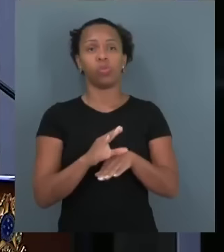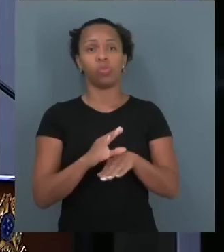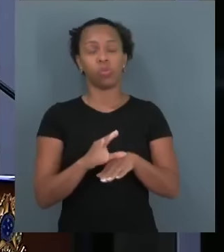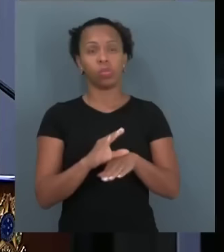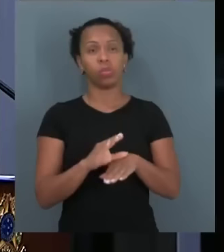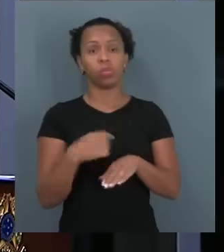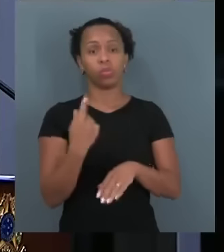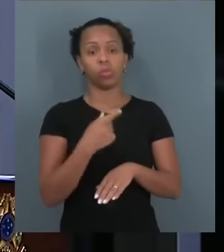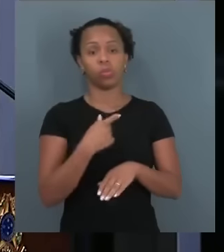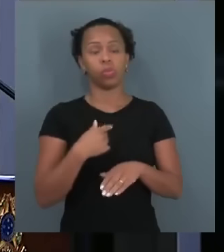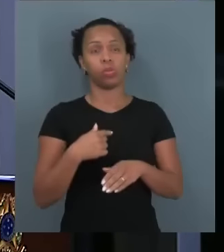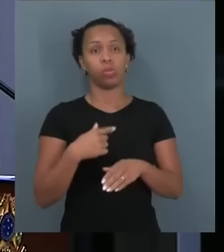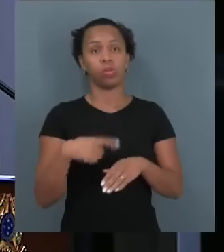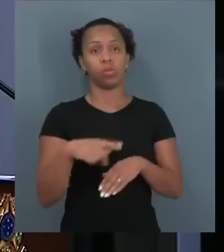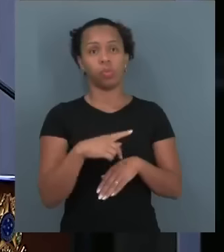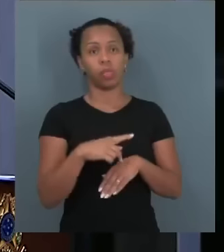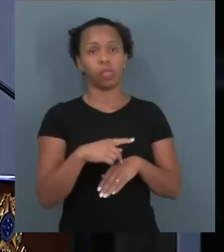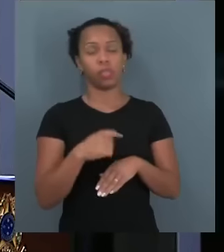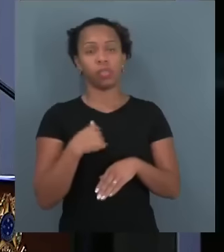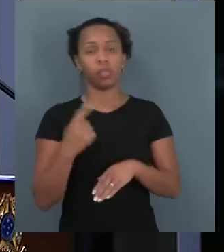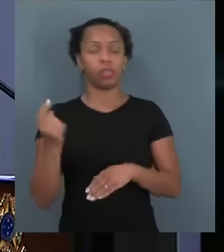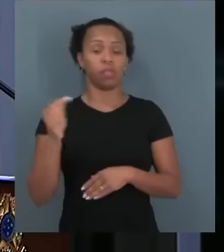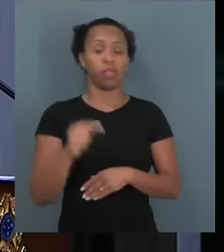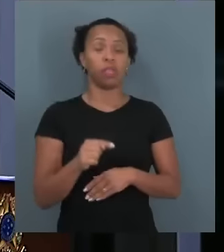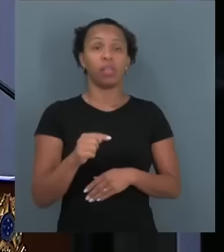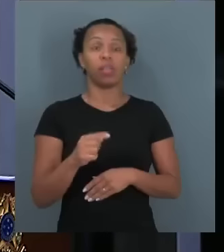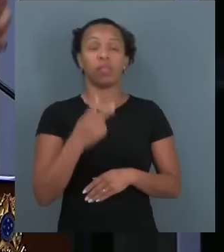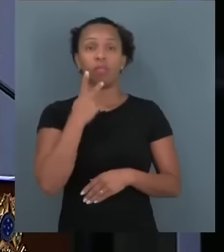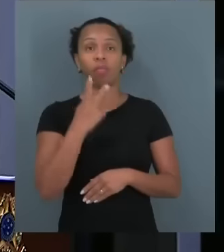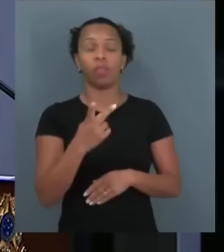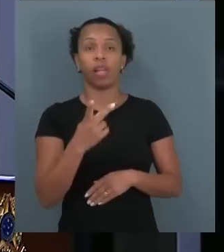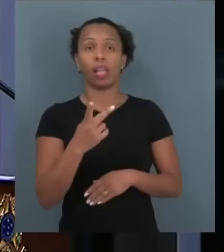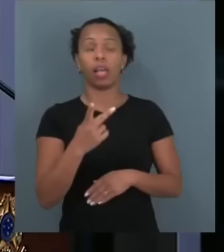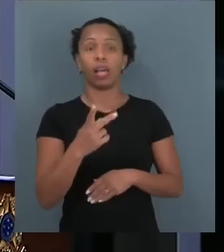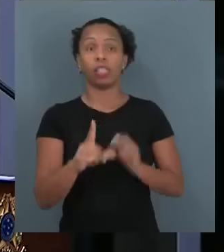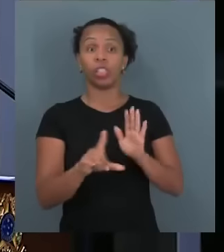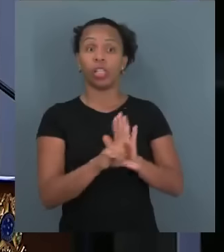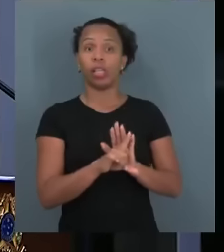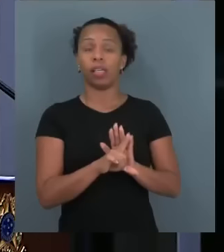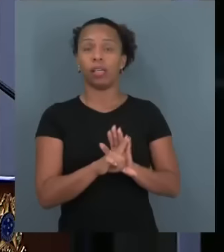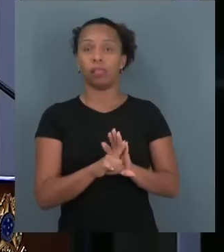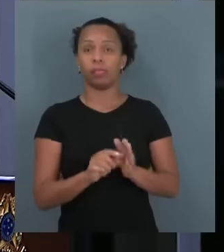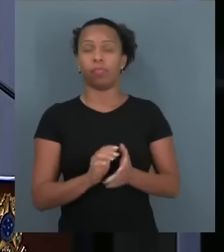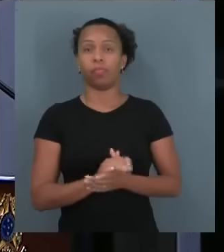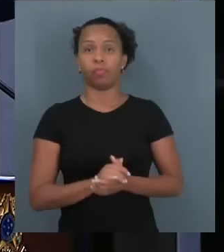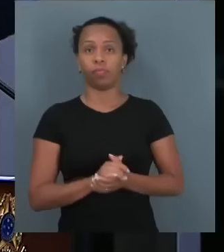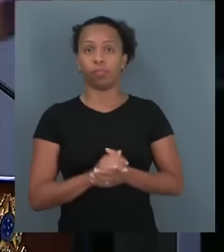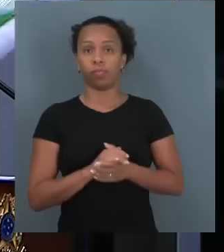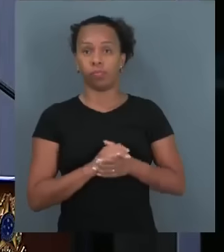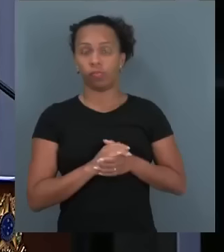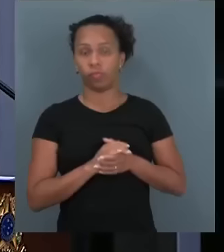nosso país. Eu venho aqui falar de legalidade. Muito obrigado. Está